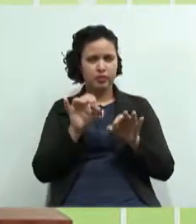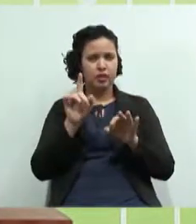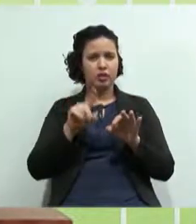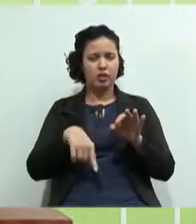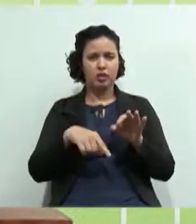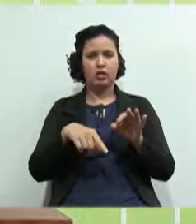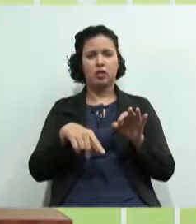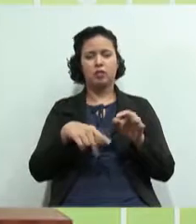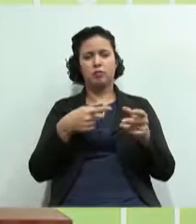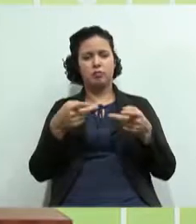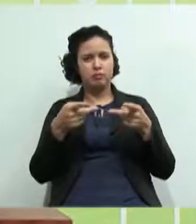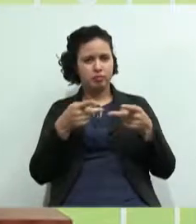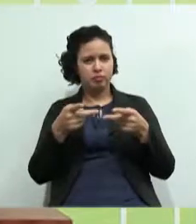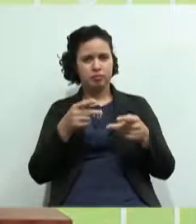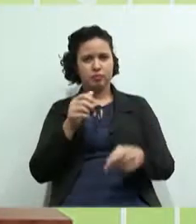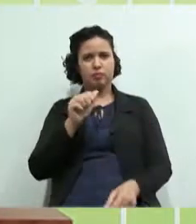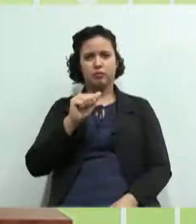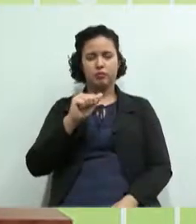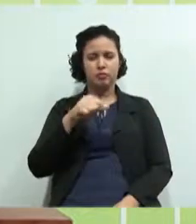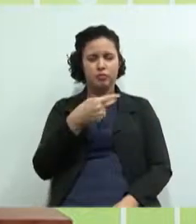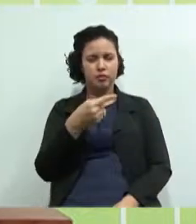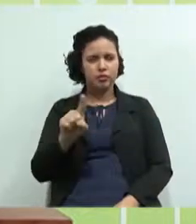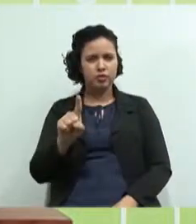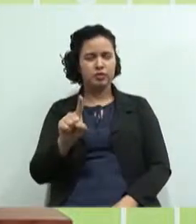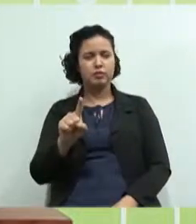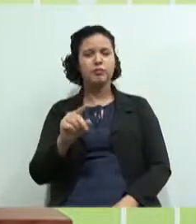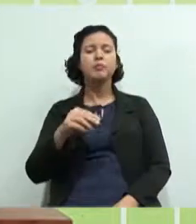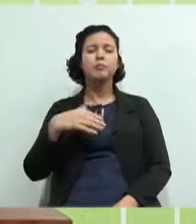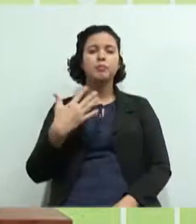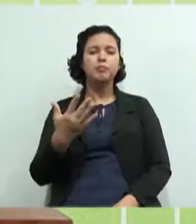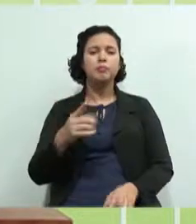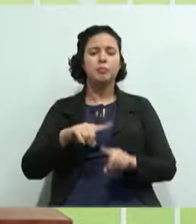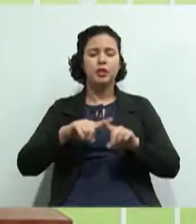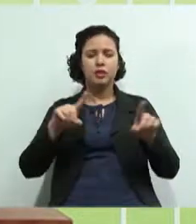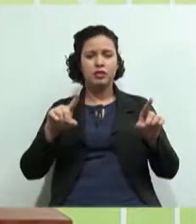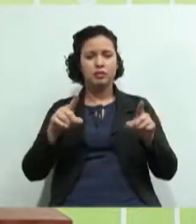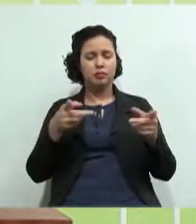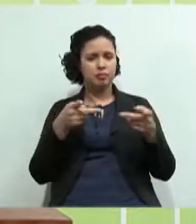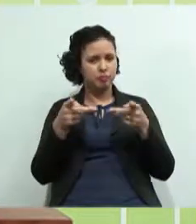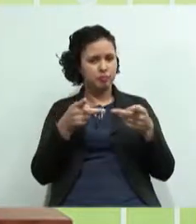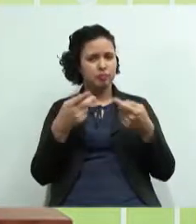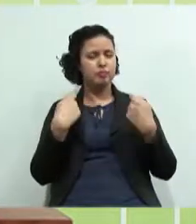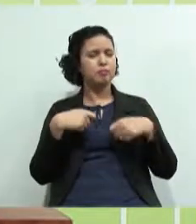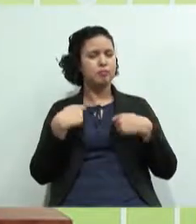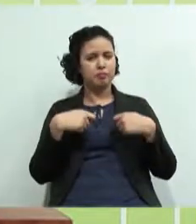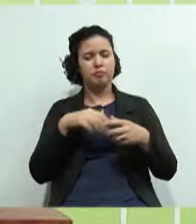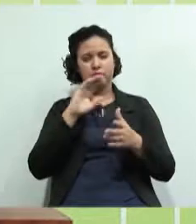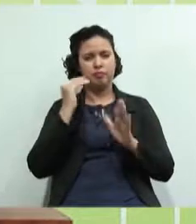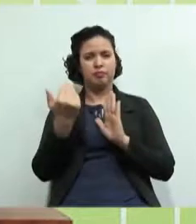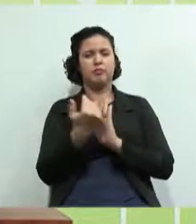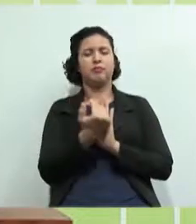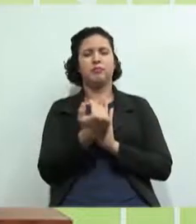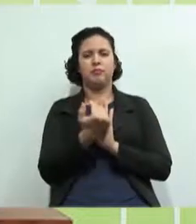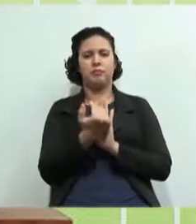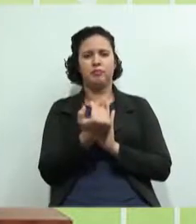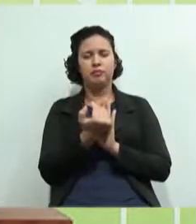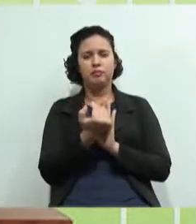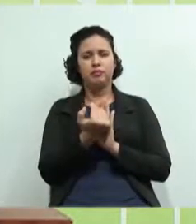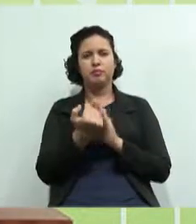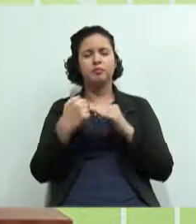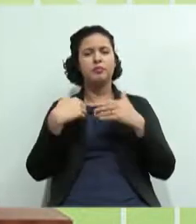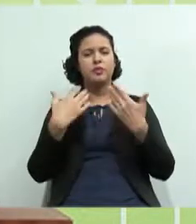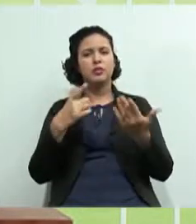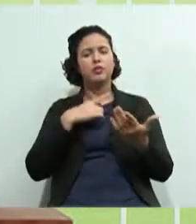plano de ação, realmente. Mas veja bem, não adianta você ter um plano e você não agir. Por isso que ele é um plano de ação. É